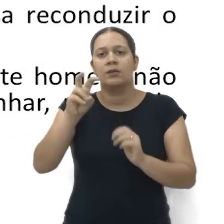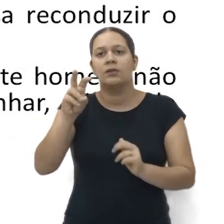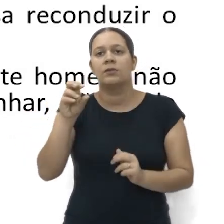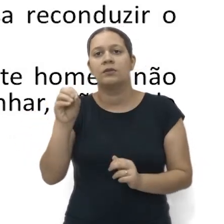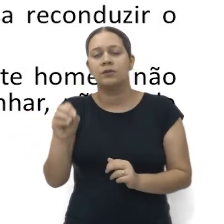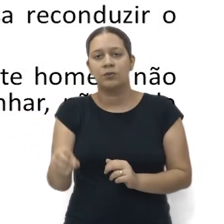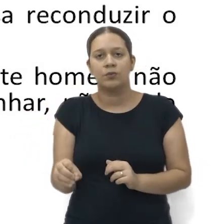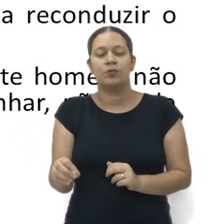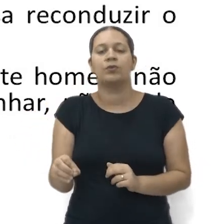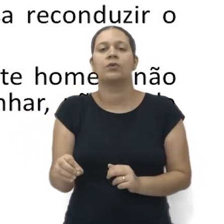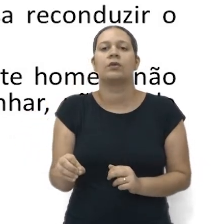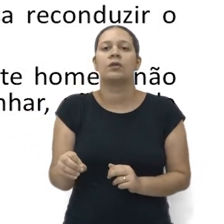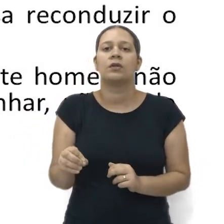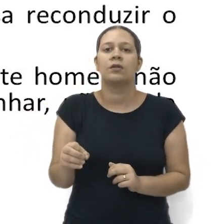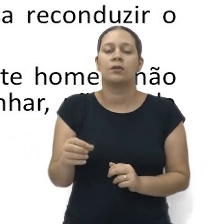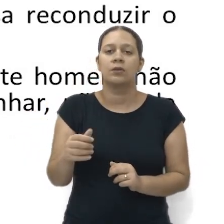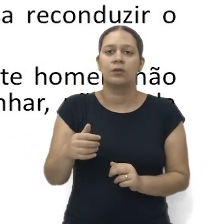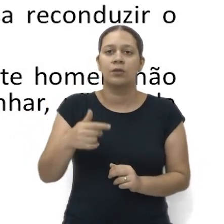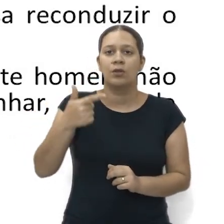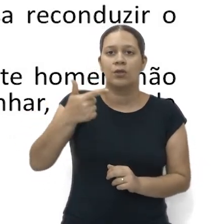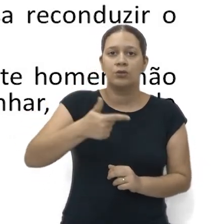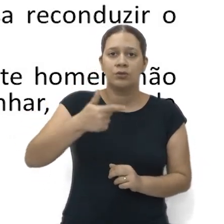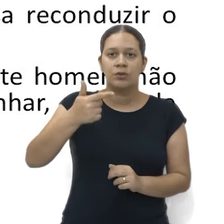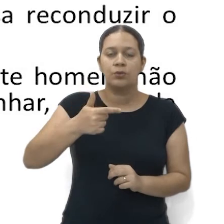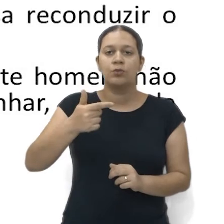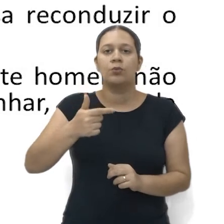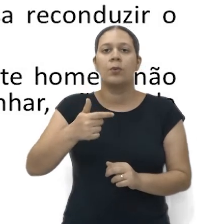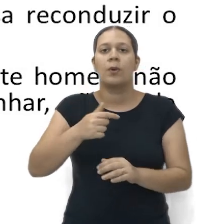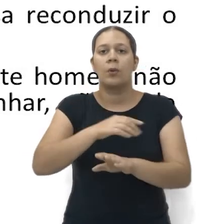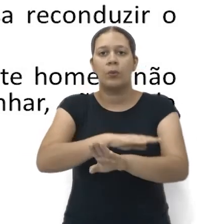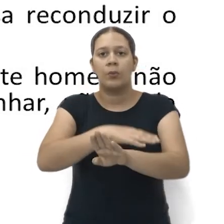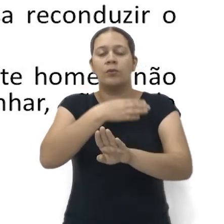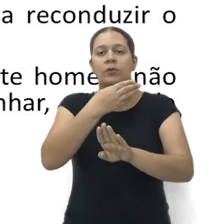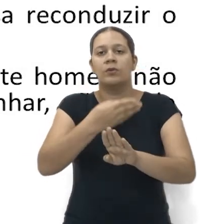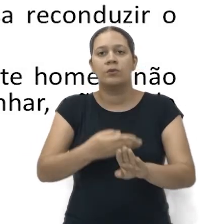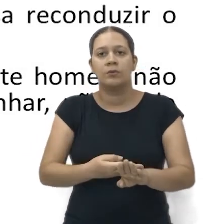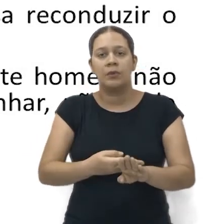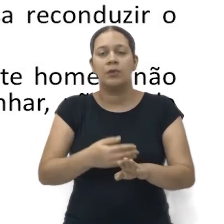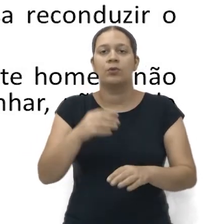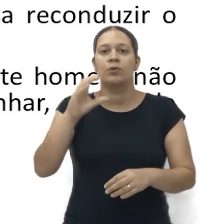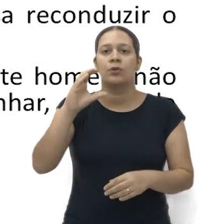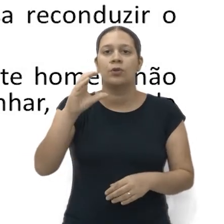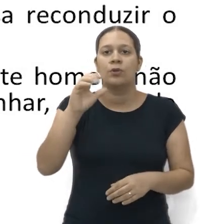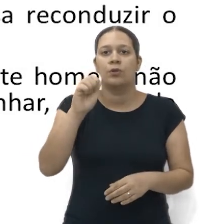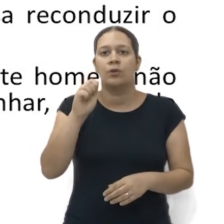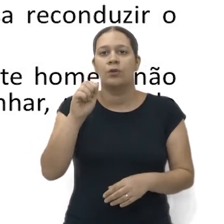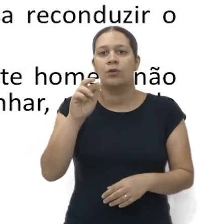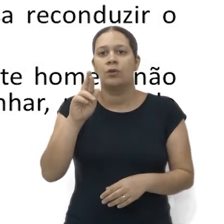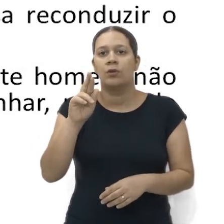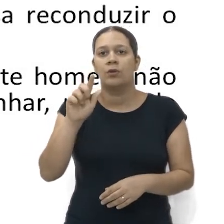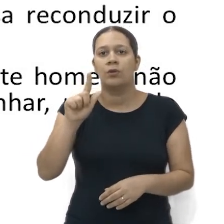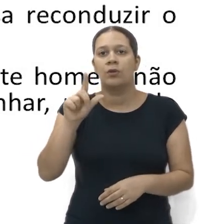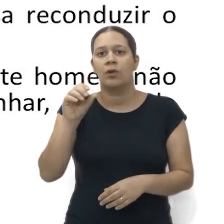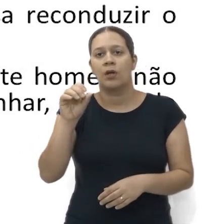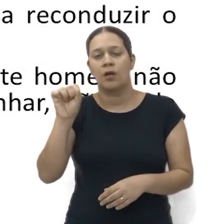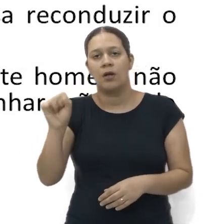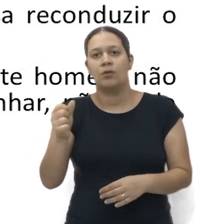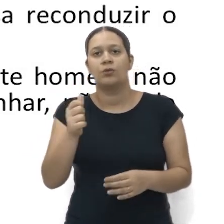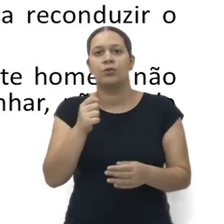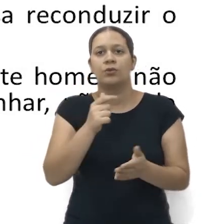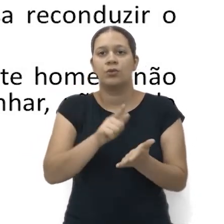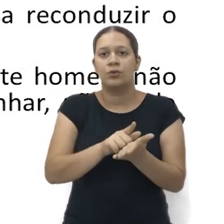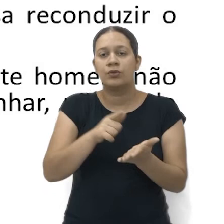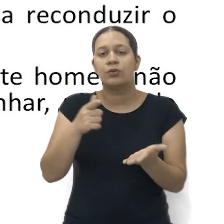eleições de Vargas, no segundo período Vargas, Carlos Lacerda, da UDN,